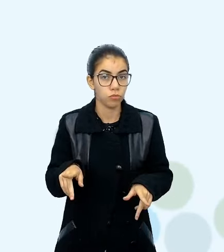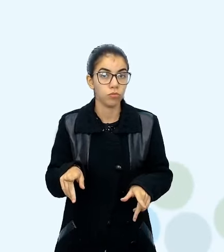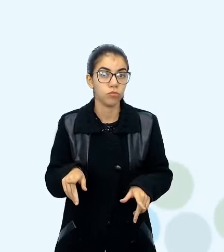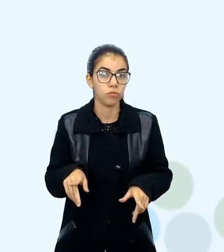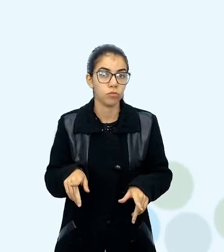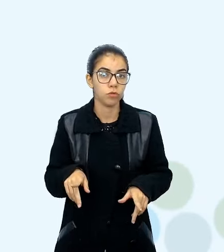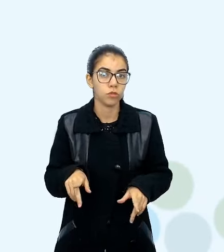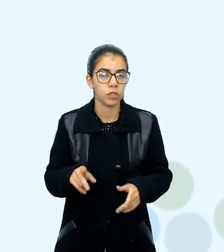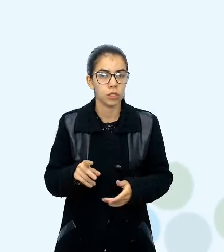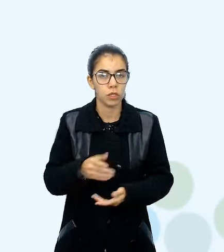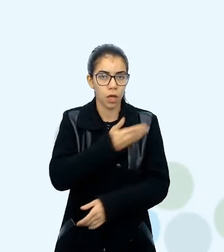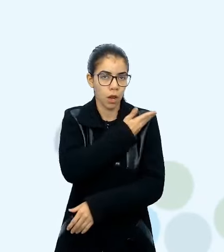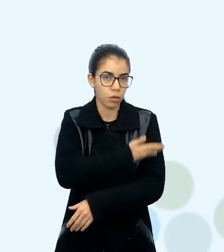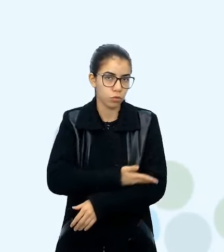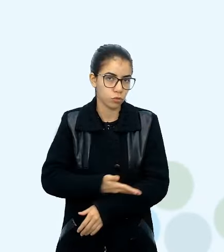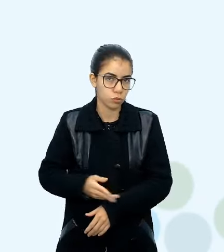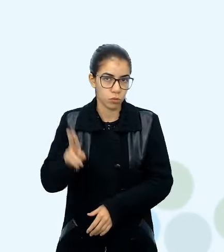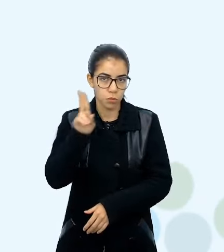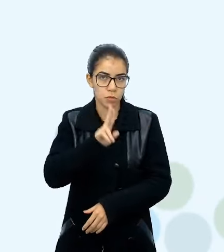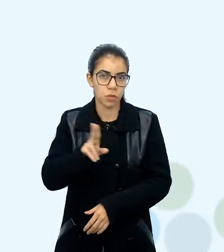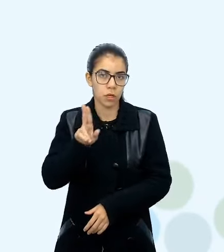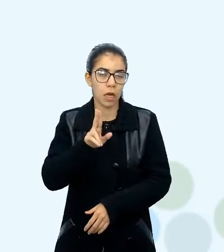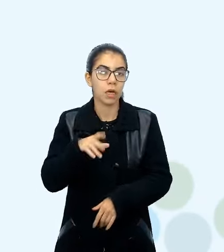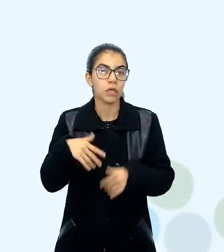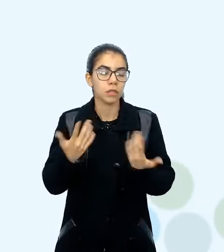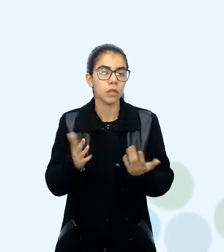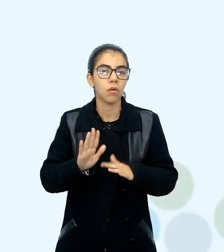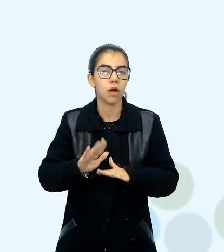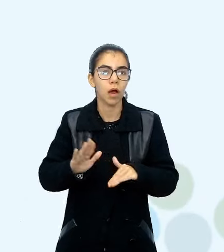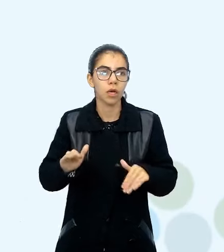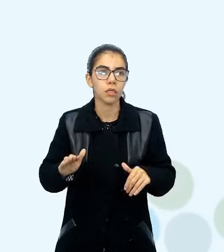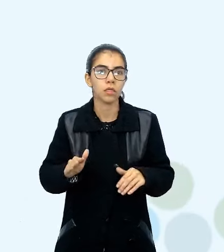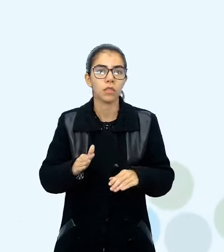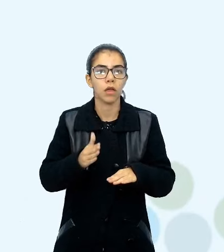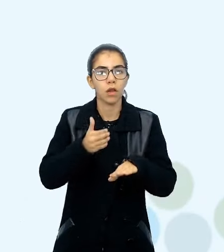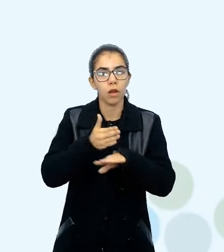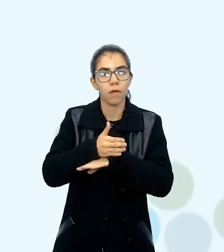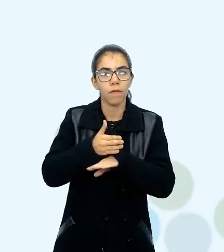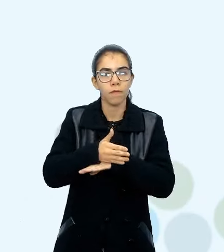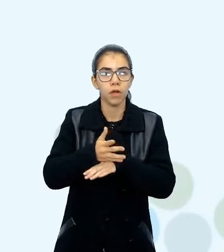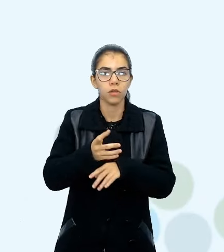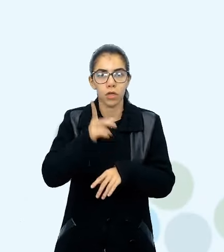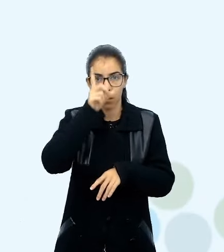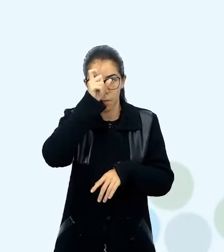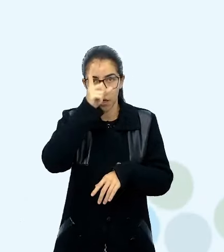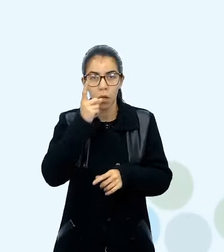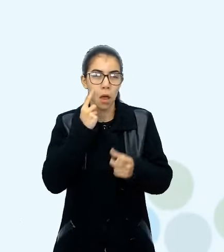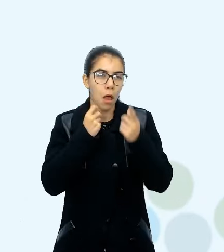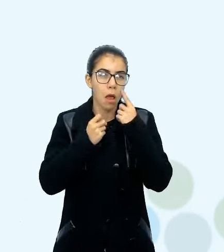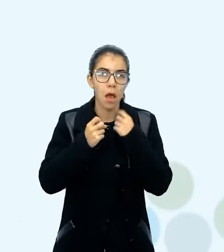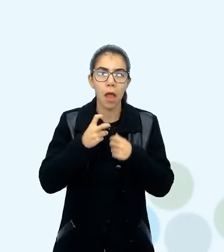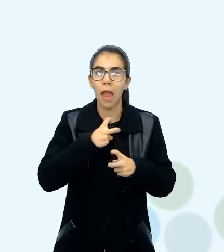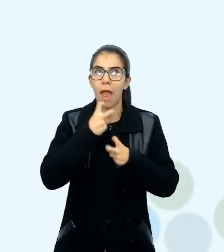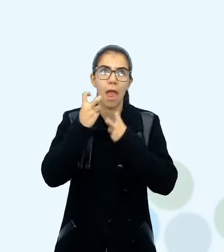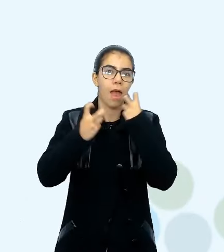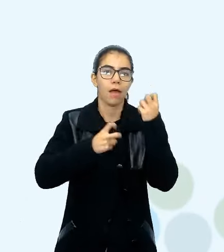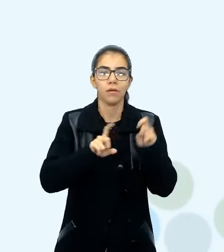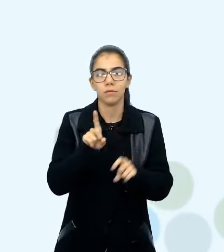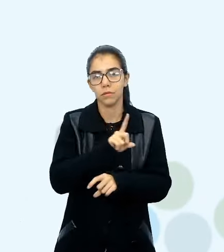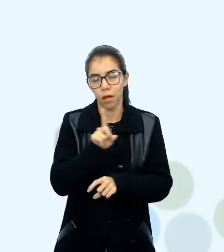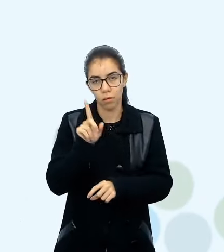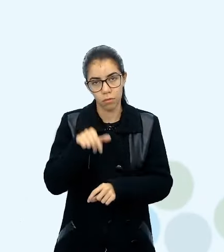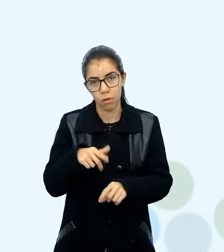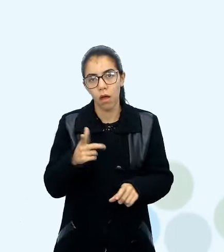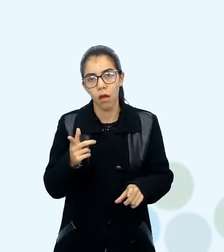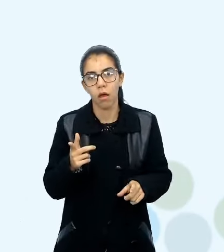ela sempre faz, né? Então a criança não vai chegar lá no consultório e chorar, berrar, né? Ou mesmo quando é maior,